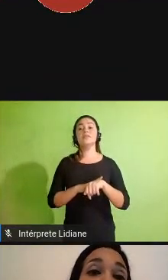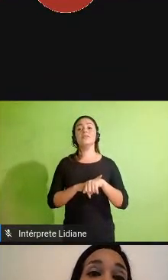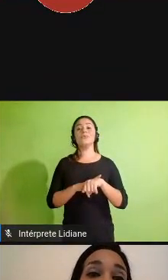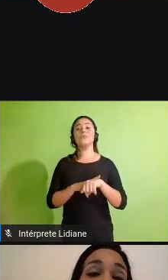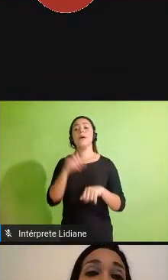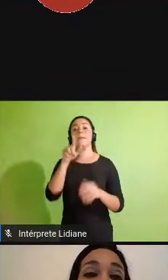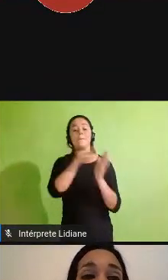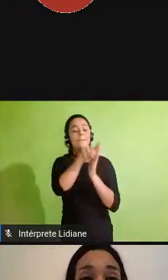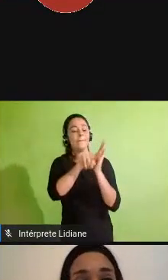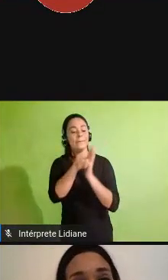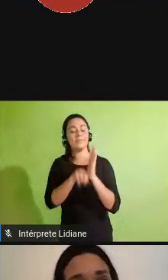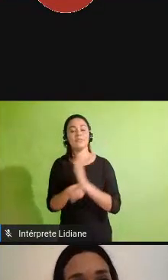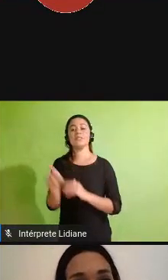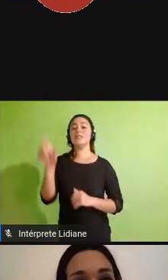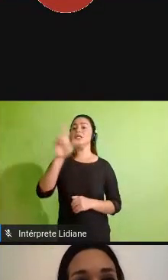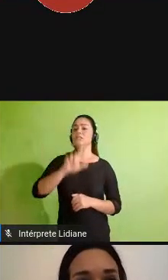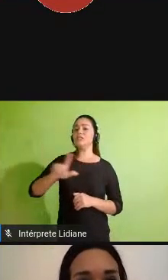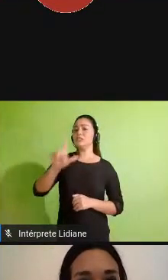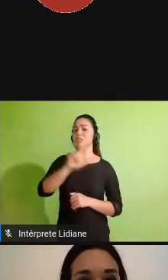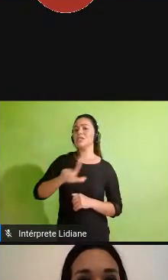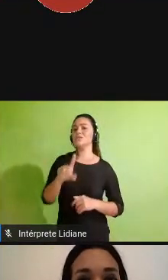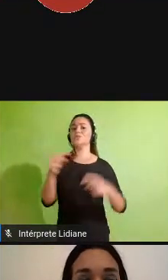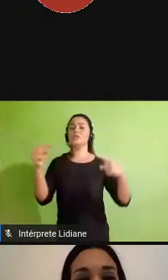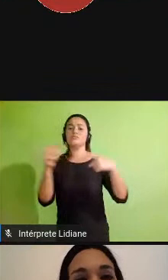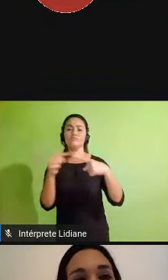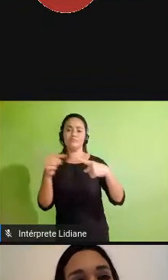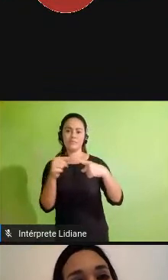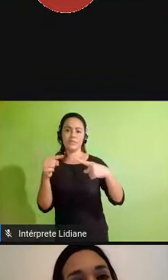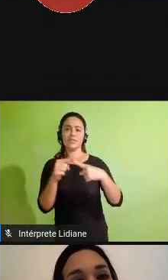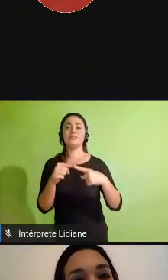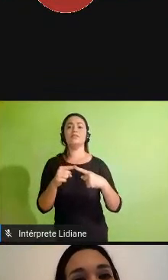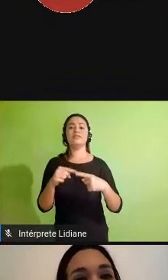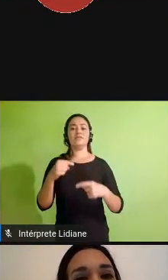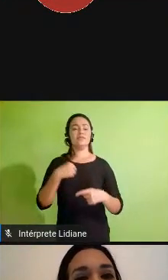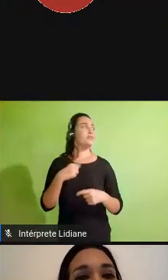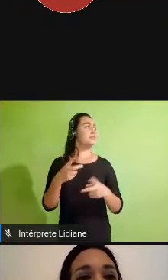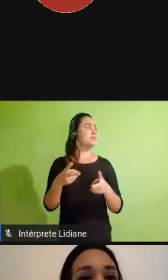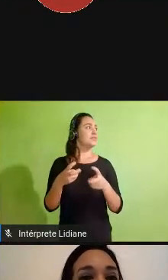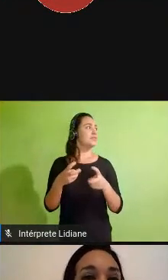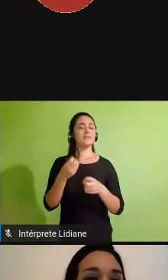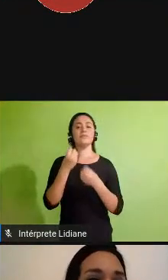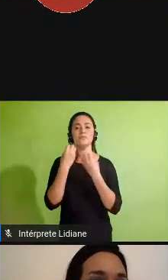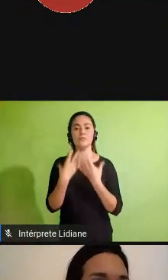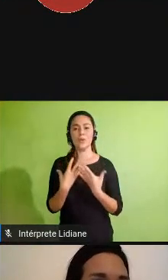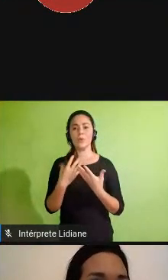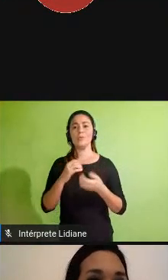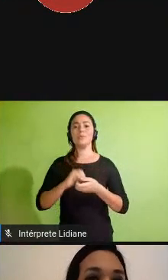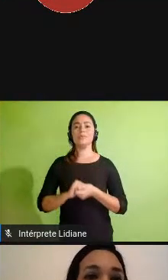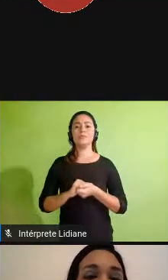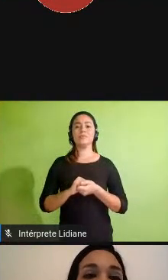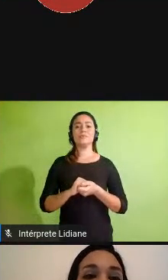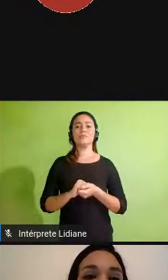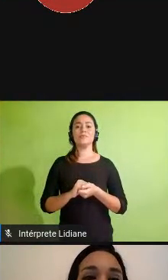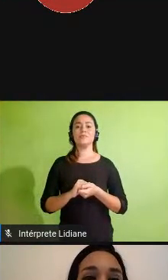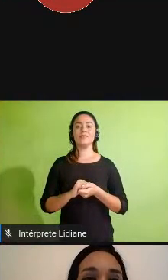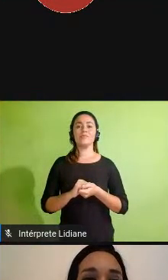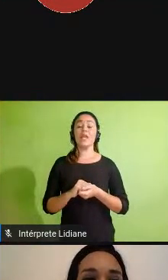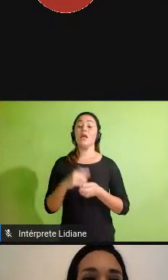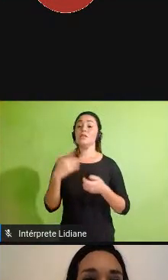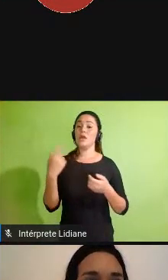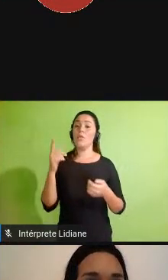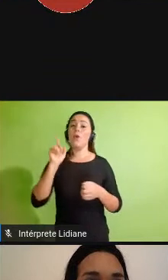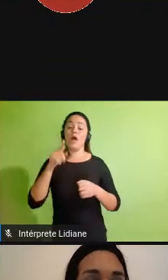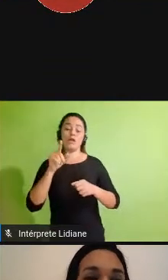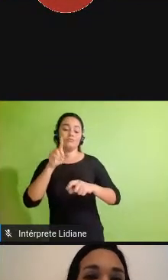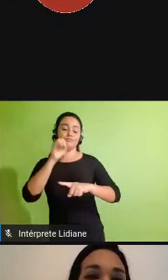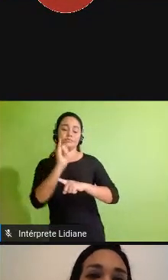enfim, o meu produto, né, falando já do produto educacional, ele foi um documentário intitulado Entrada